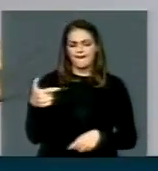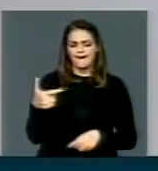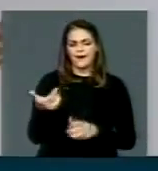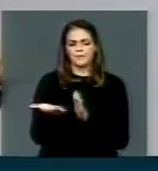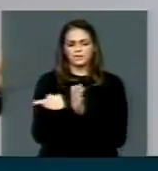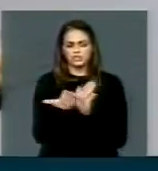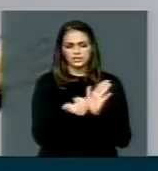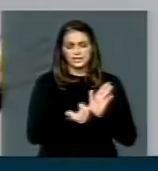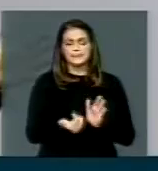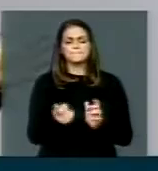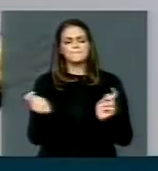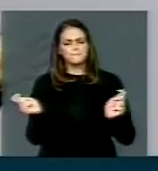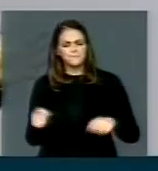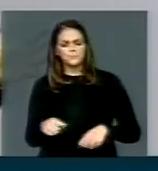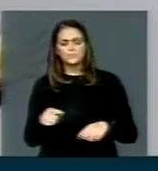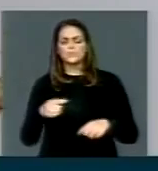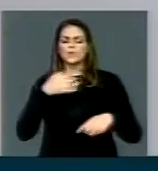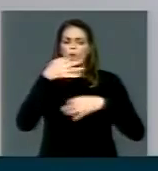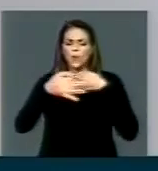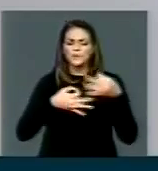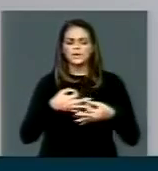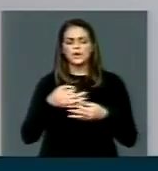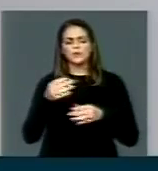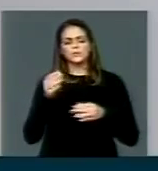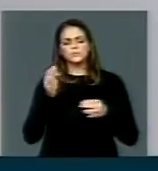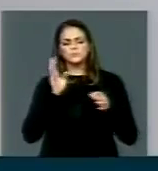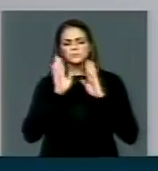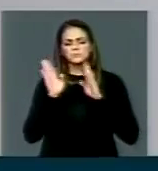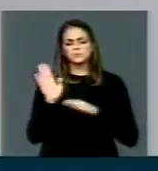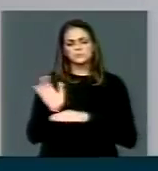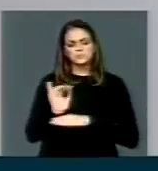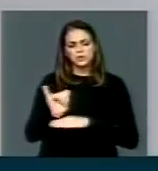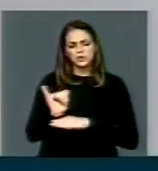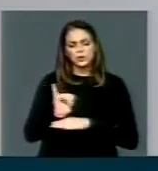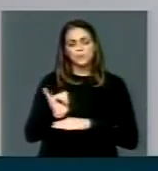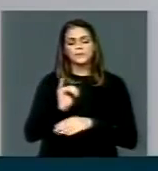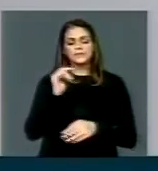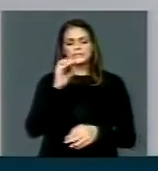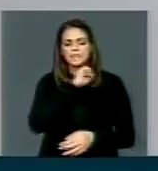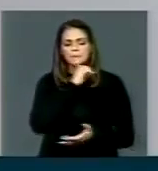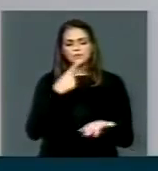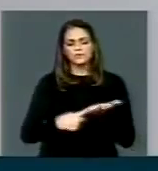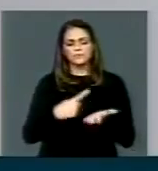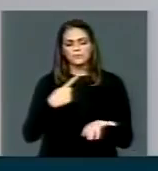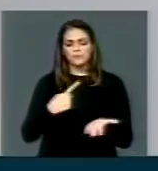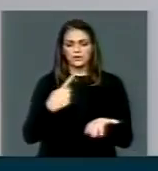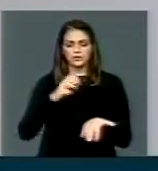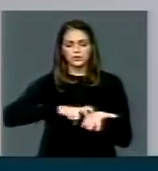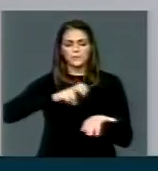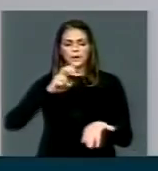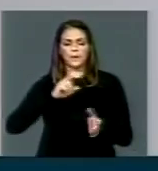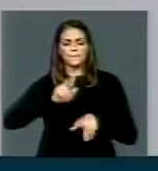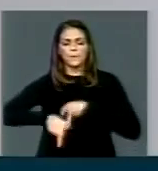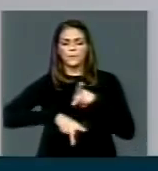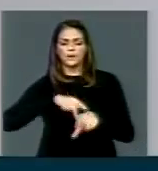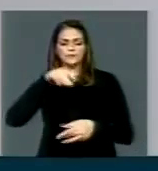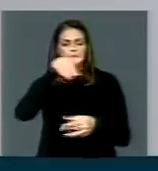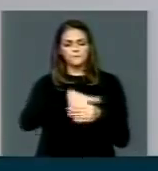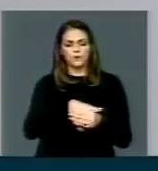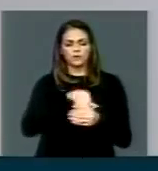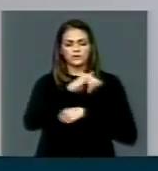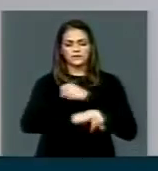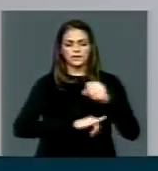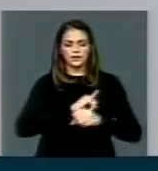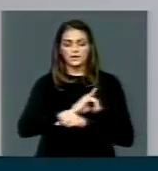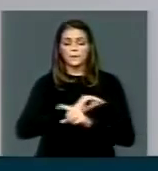mundo posta suas defesas no YouTube, marca sábado de manhã, todo mundo vota, a população vai decidir diretamente. Mas